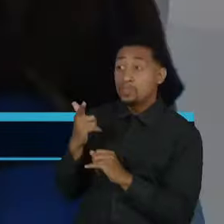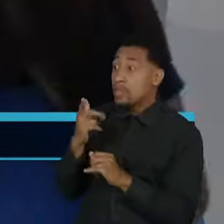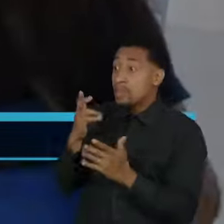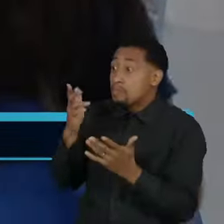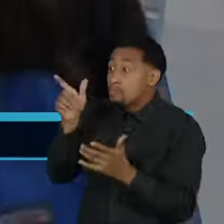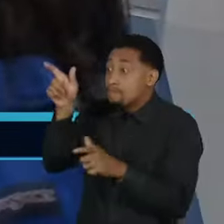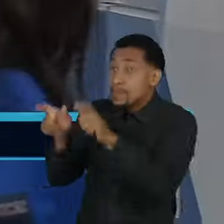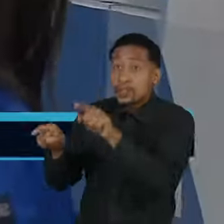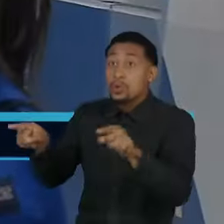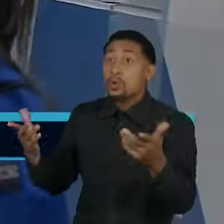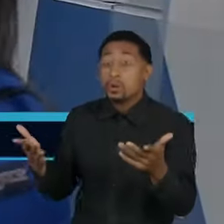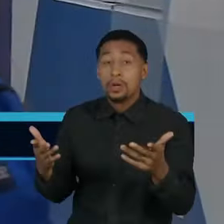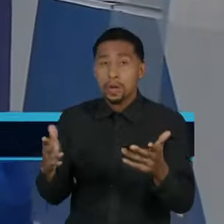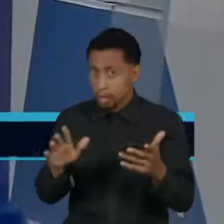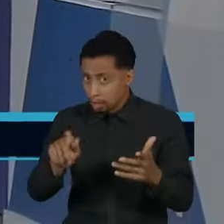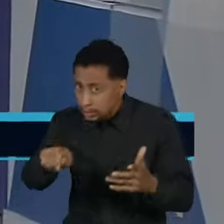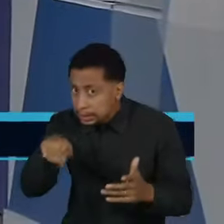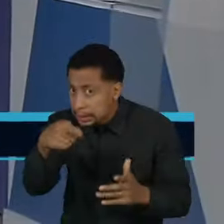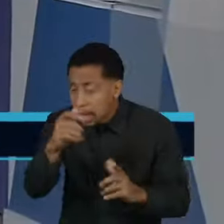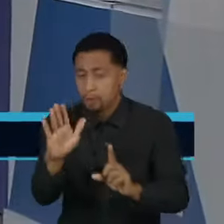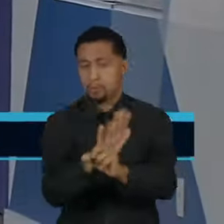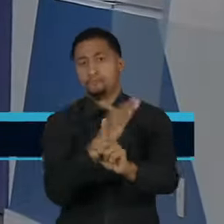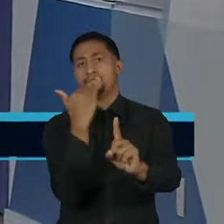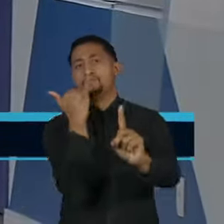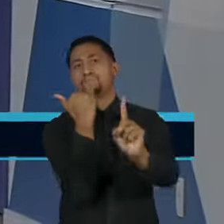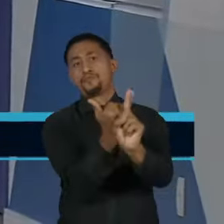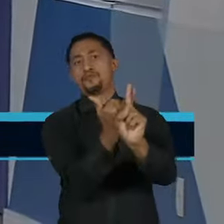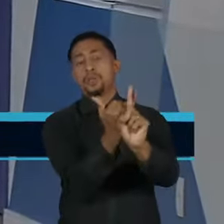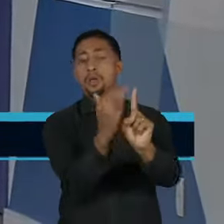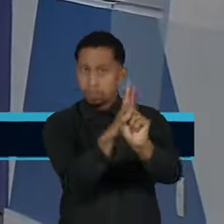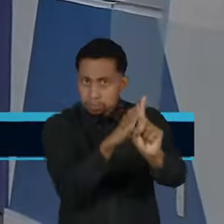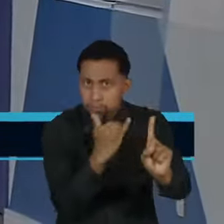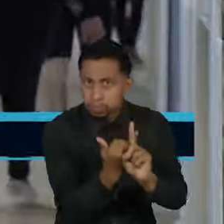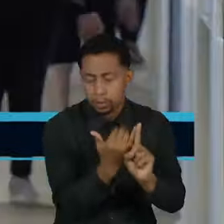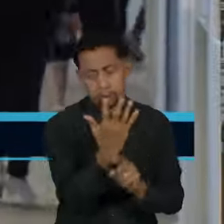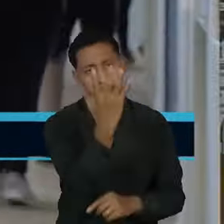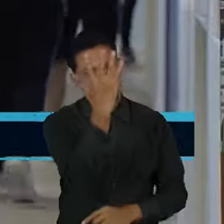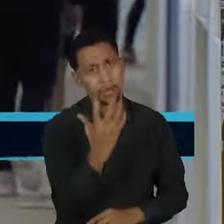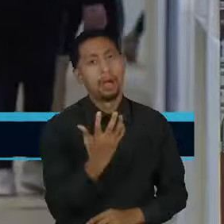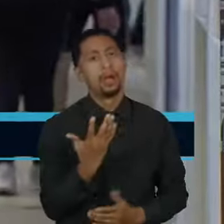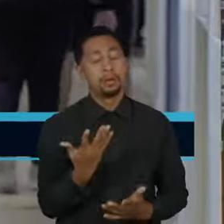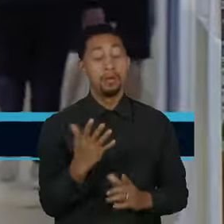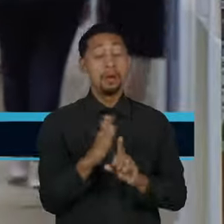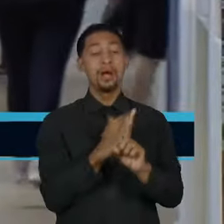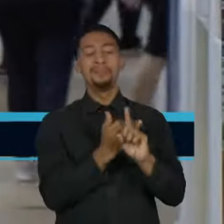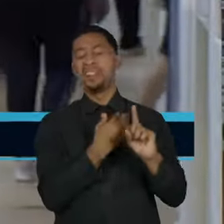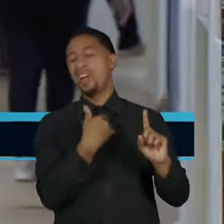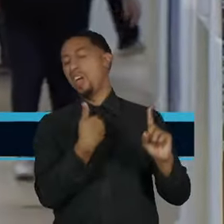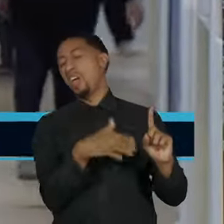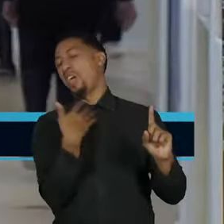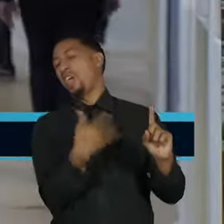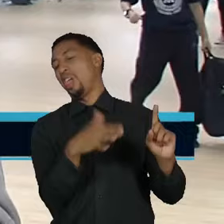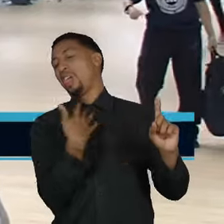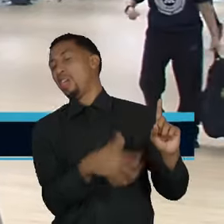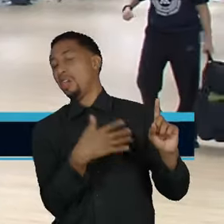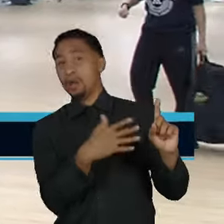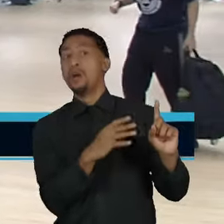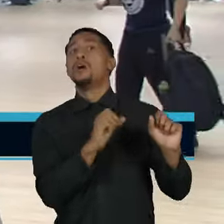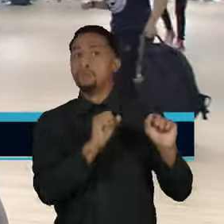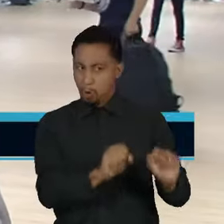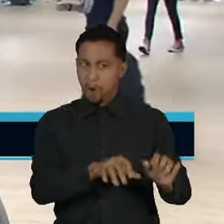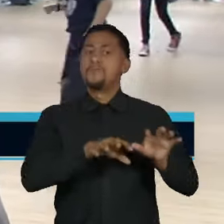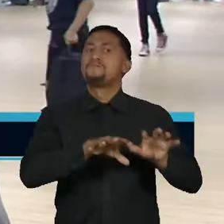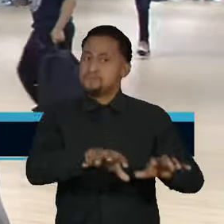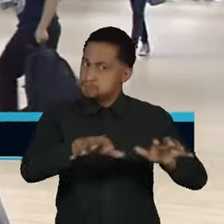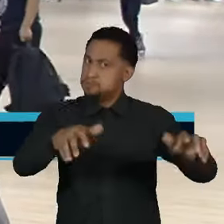ao contrário do que muita gente ainda pensa, essa é uma questão séria que, se deixada de lado, pode causar danos incalculáveis. O bullying